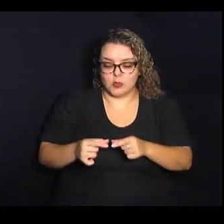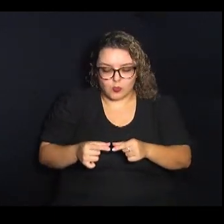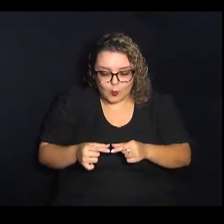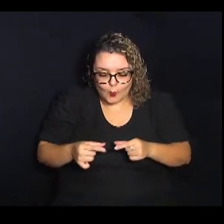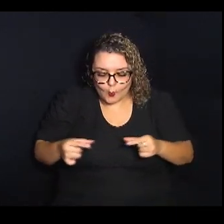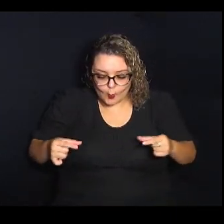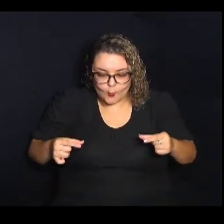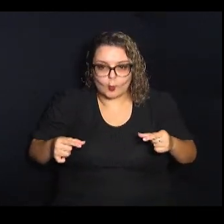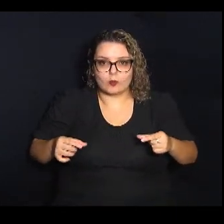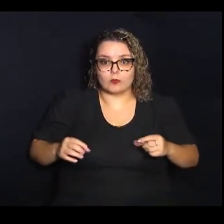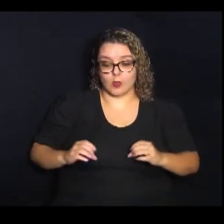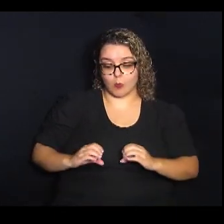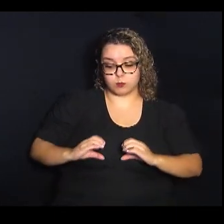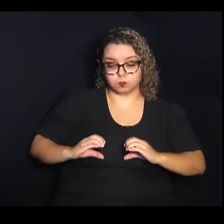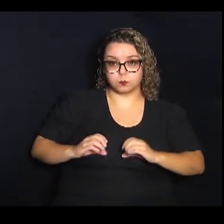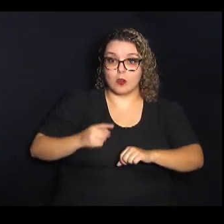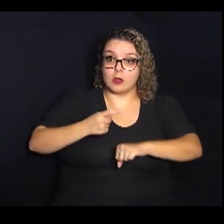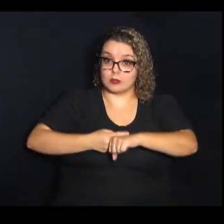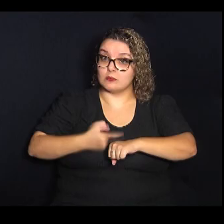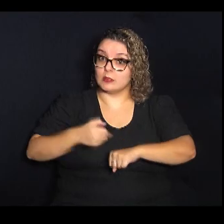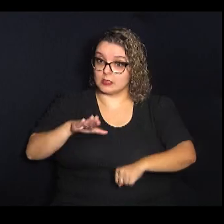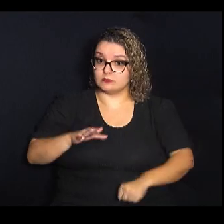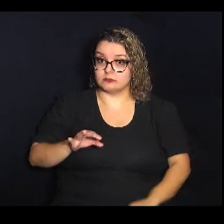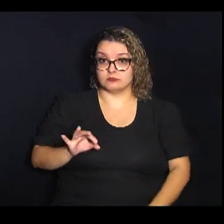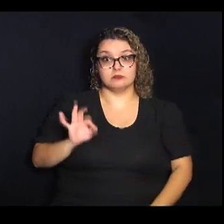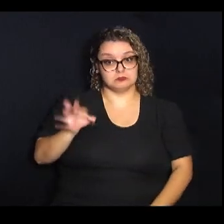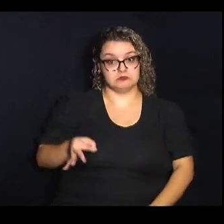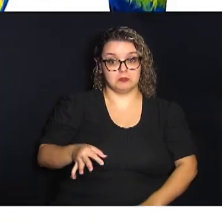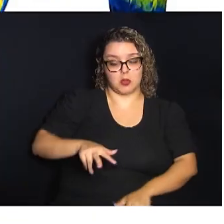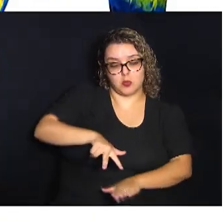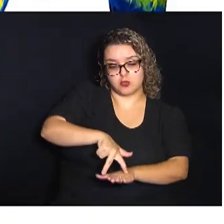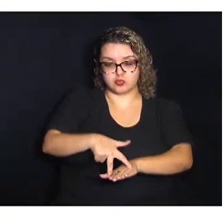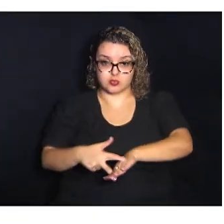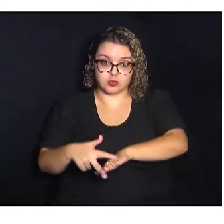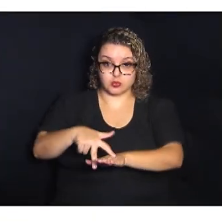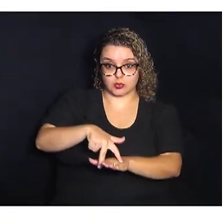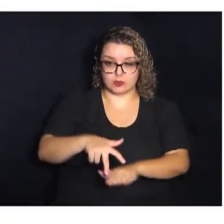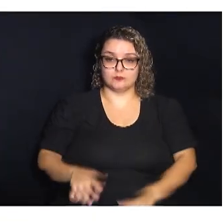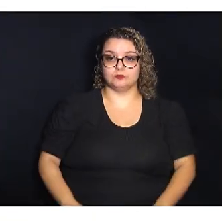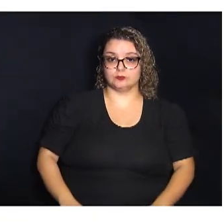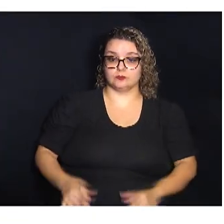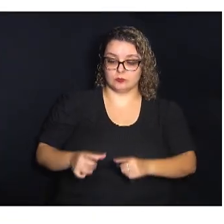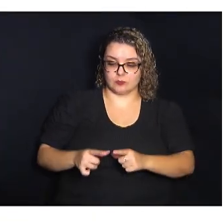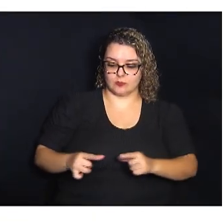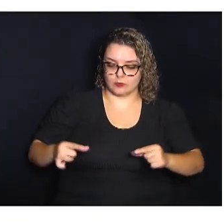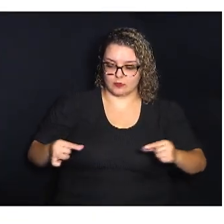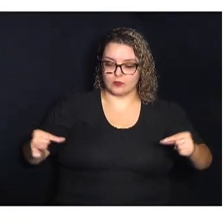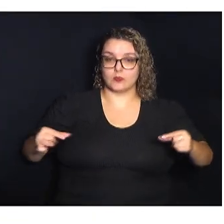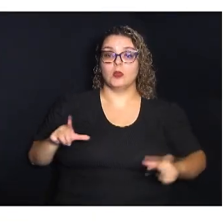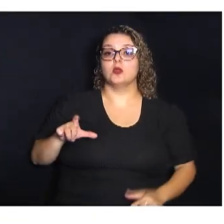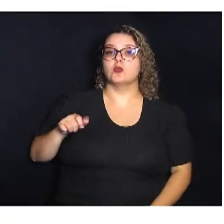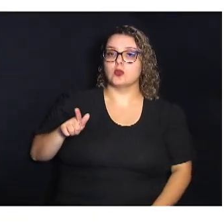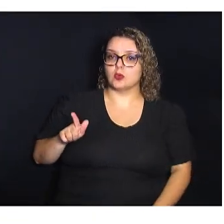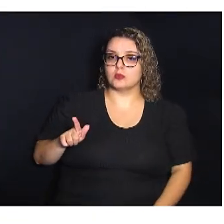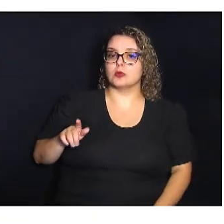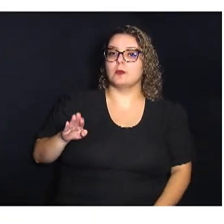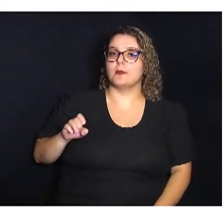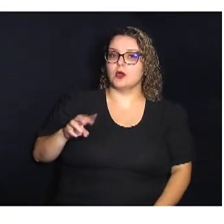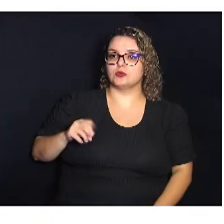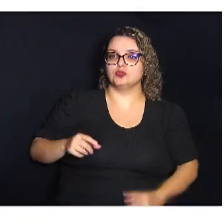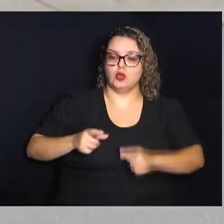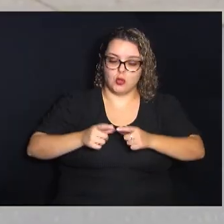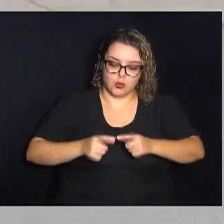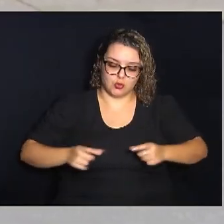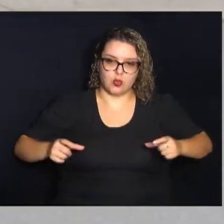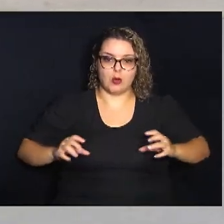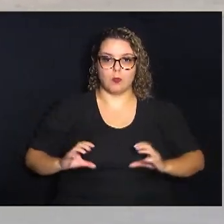rodas menores e mais duras. É o ideal para fazer manobras. O skate longboard é aquele mais comprido, com rodas grandes